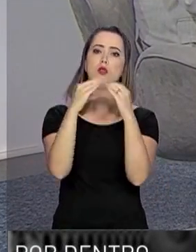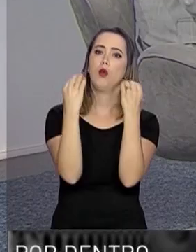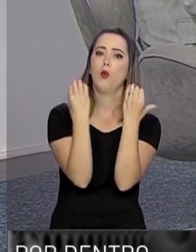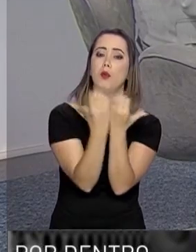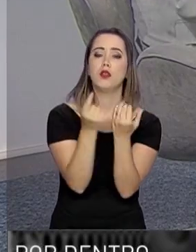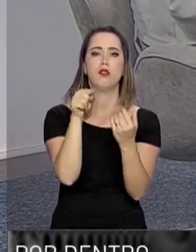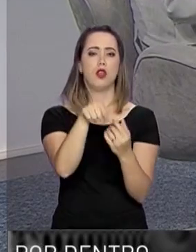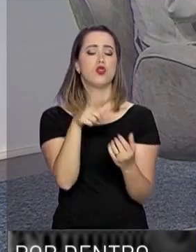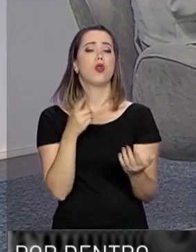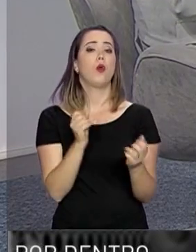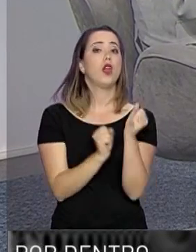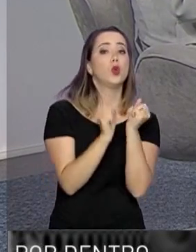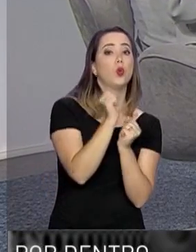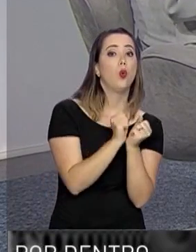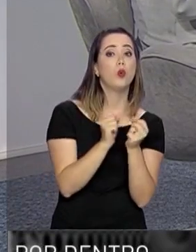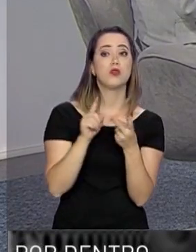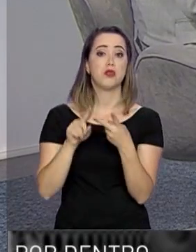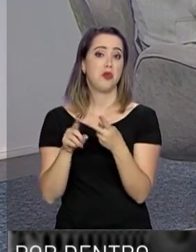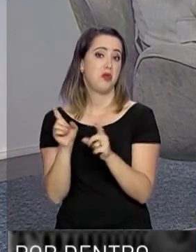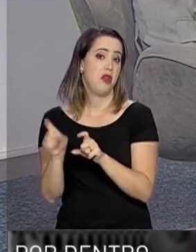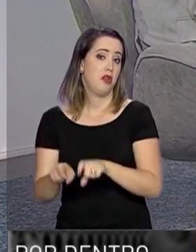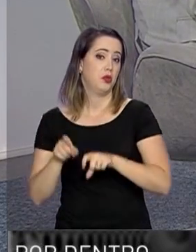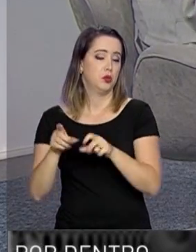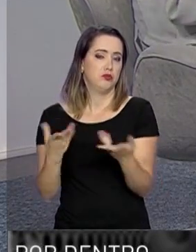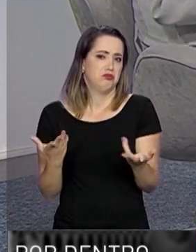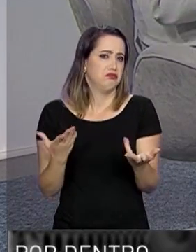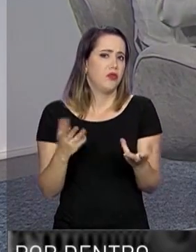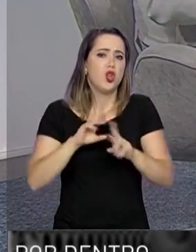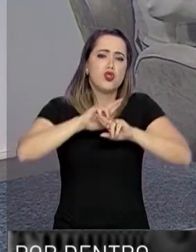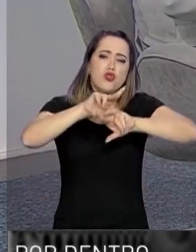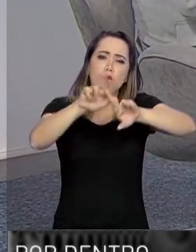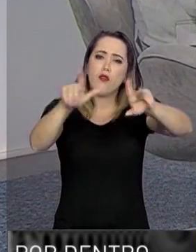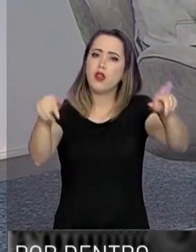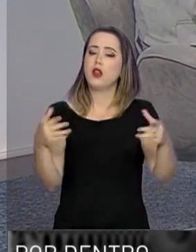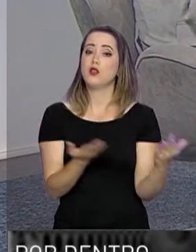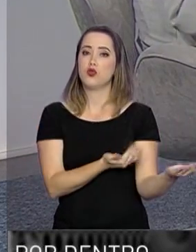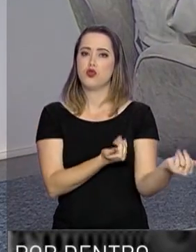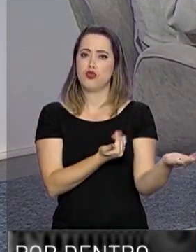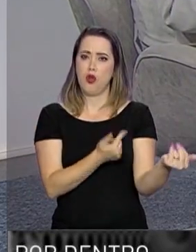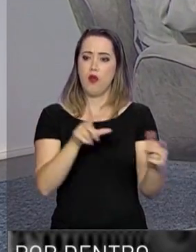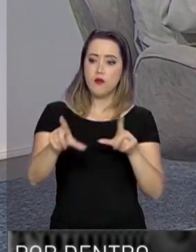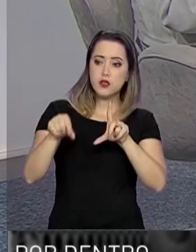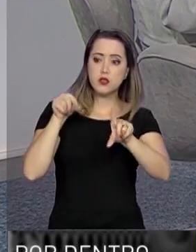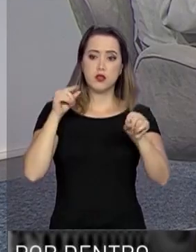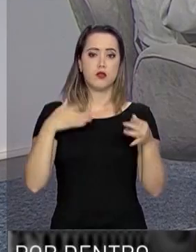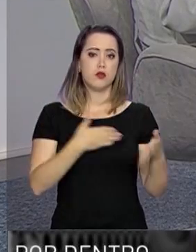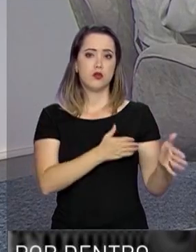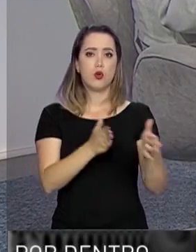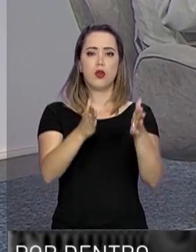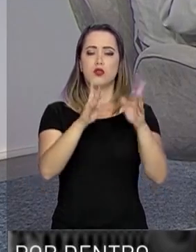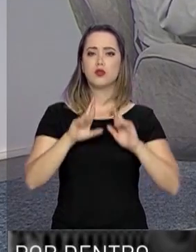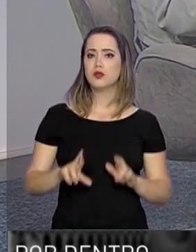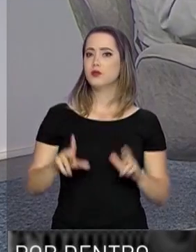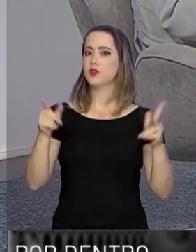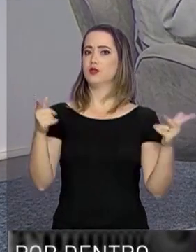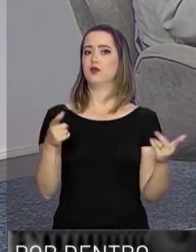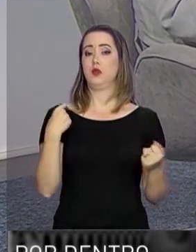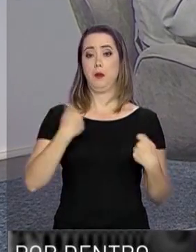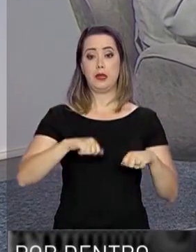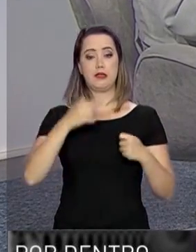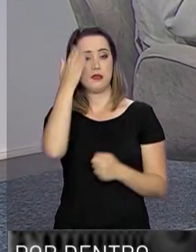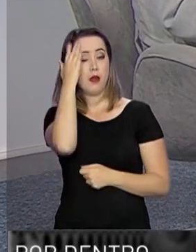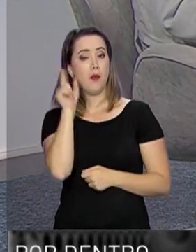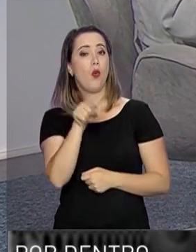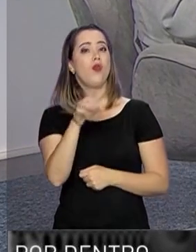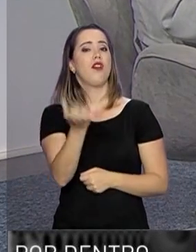mais próxima do campo. Nós temos dezenas de tipos de jovens e juventudes no Brasil. A gente tem que